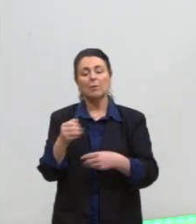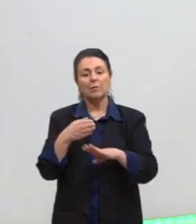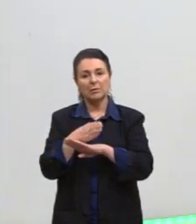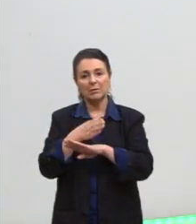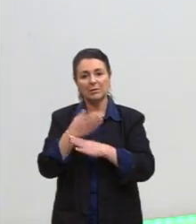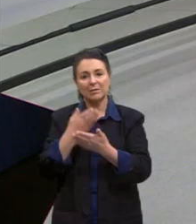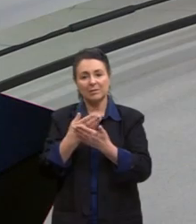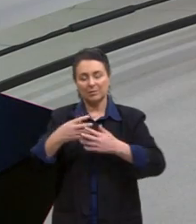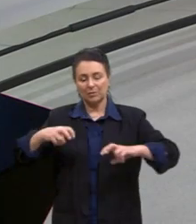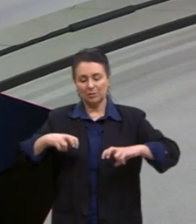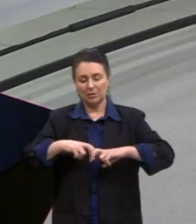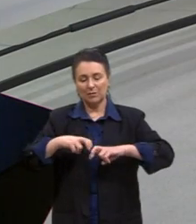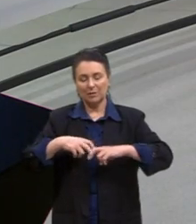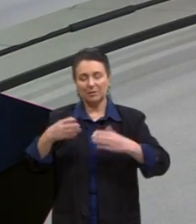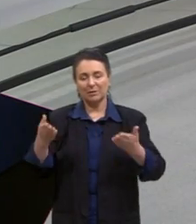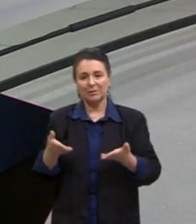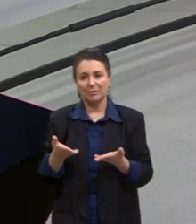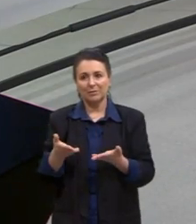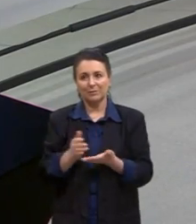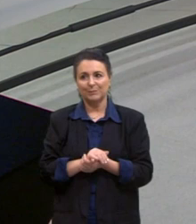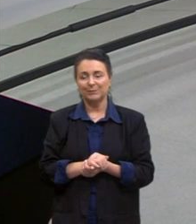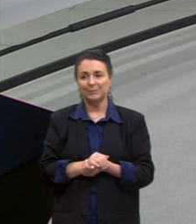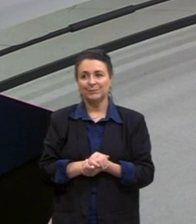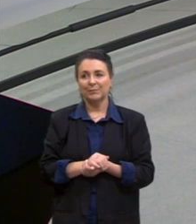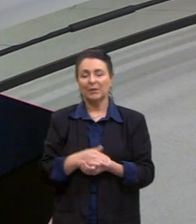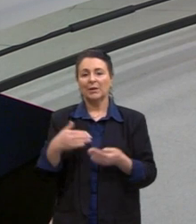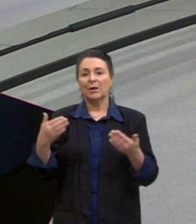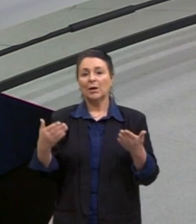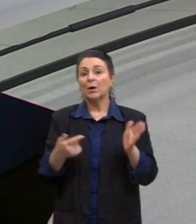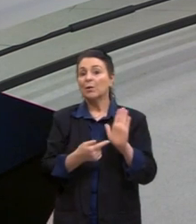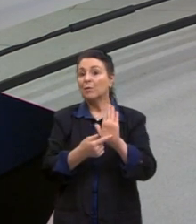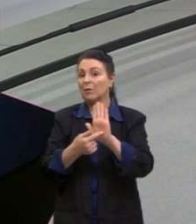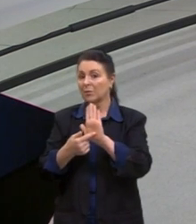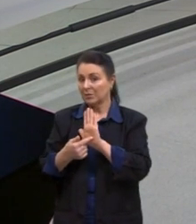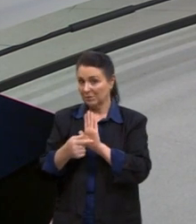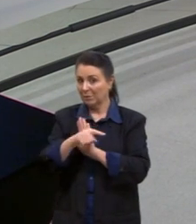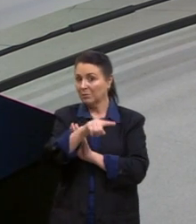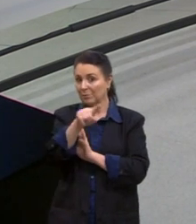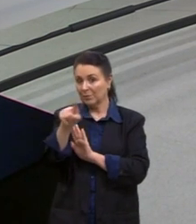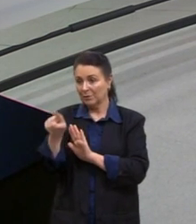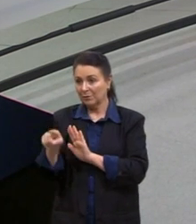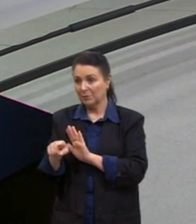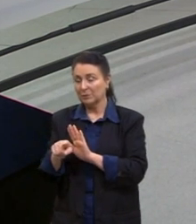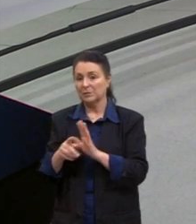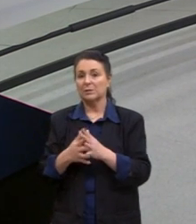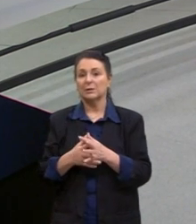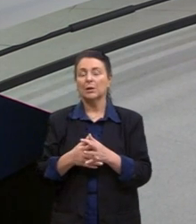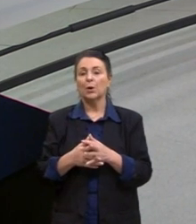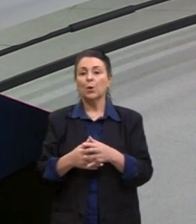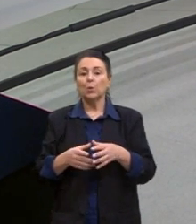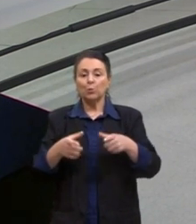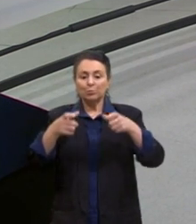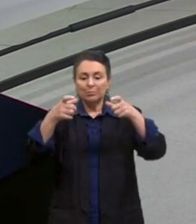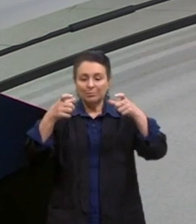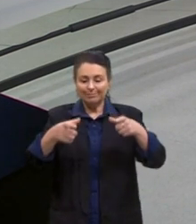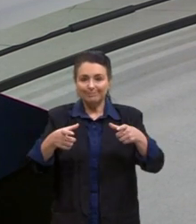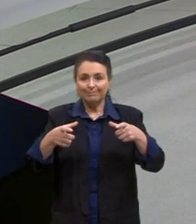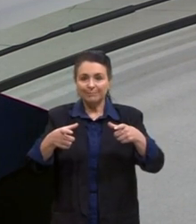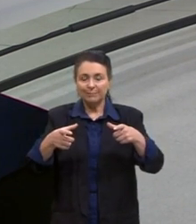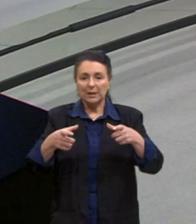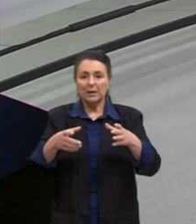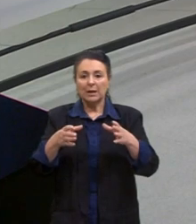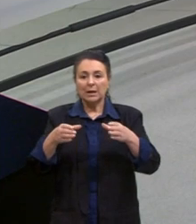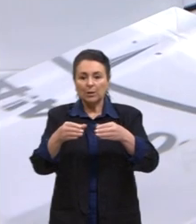hoje aí com vocês Então pessoal eu trouxe aqui para vocês tá um kit óptico assim bem simples mas